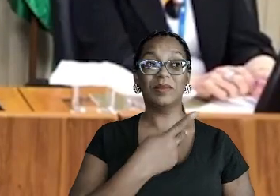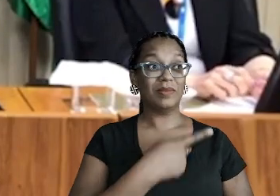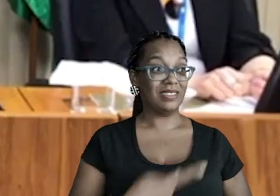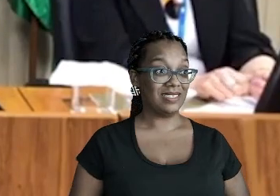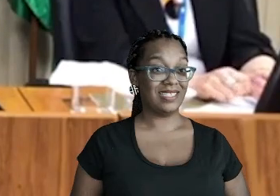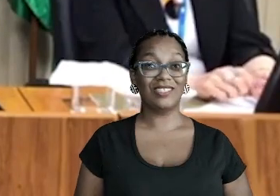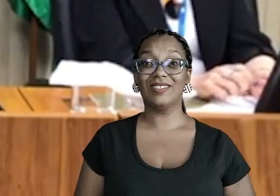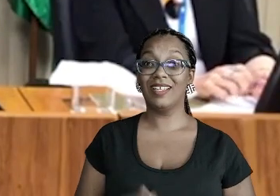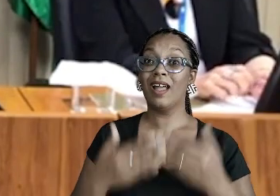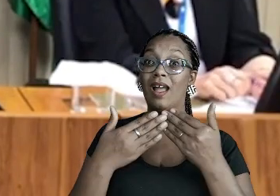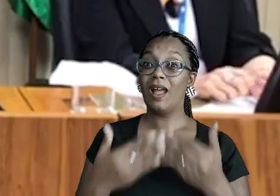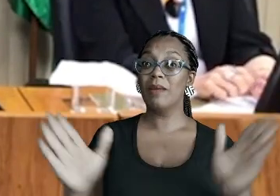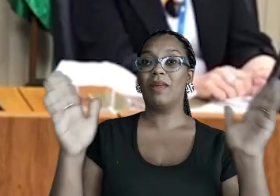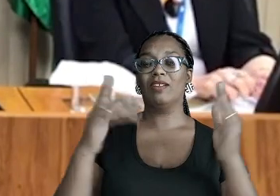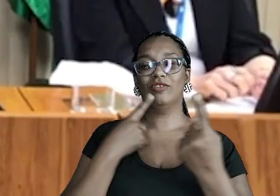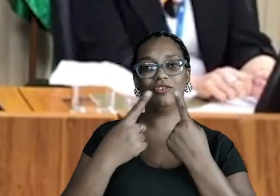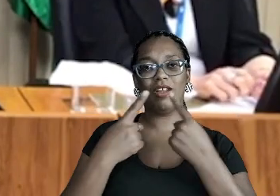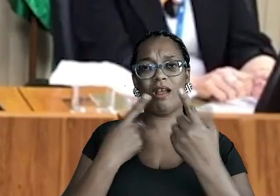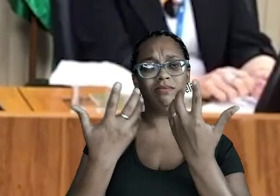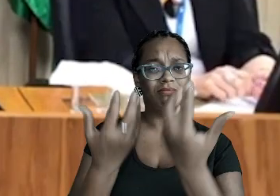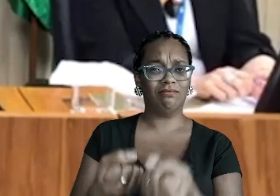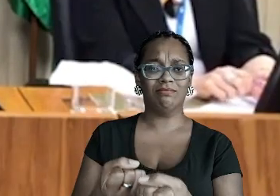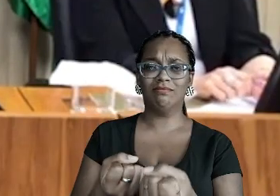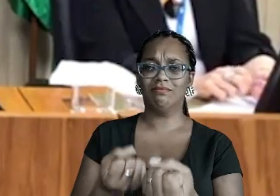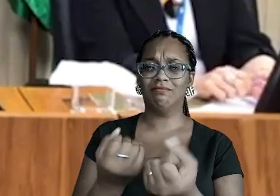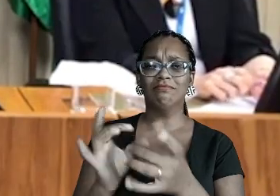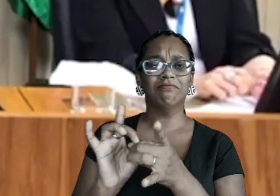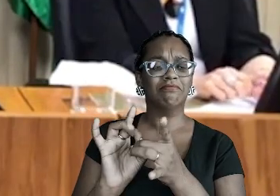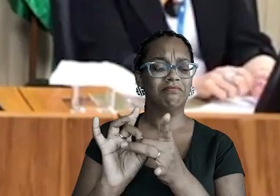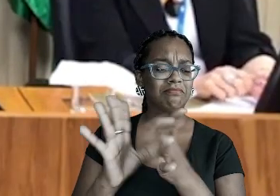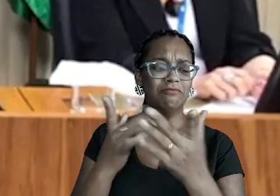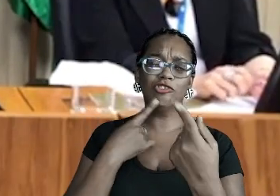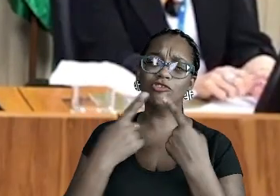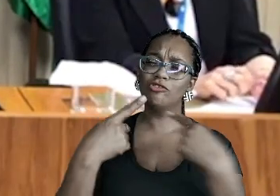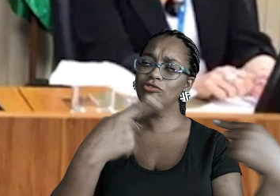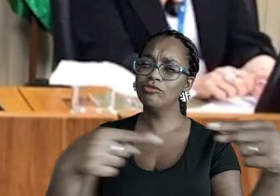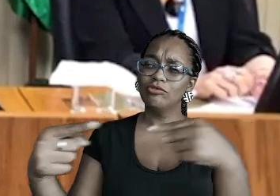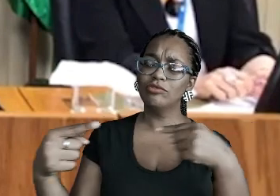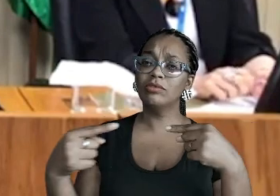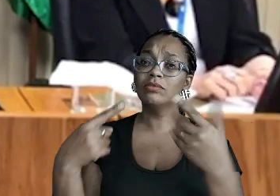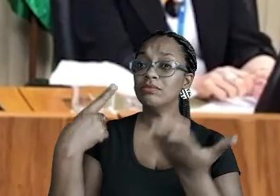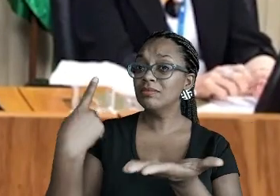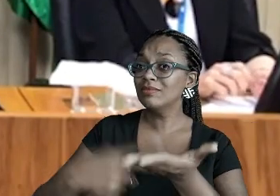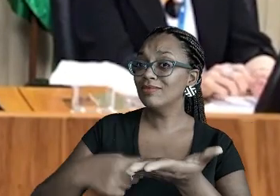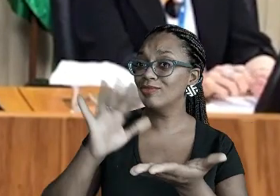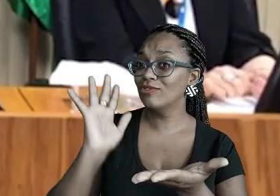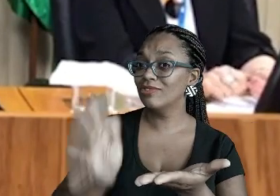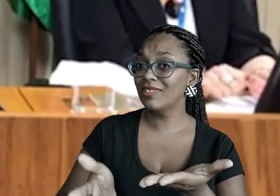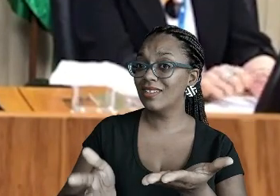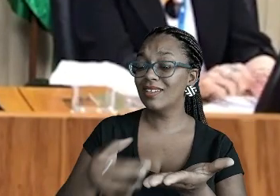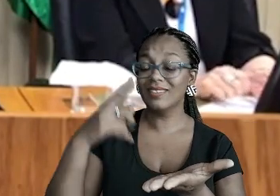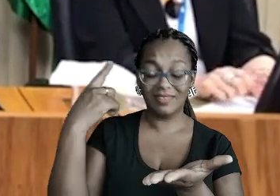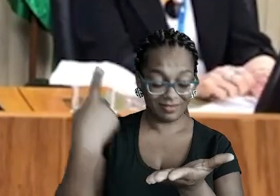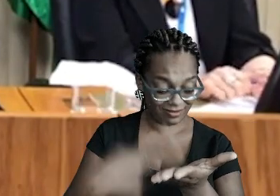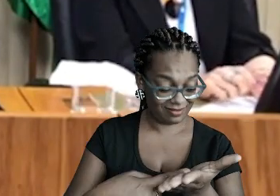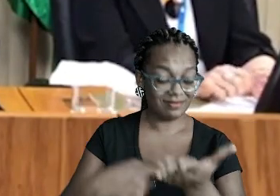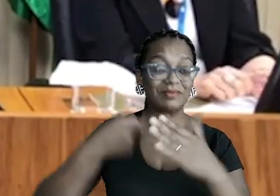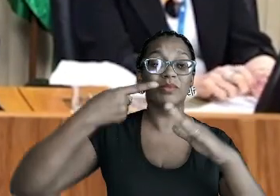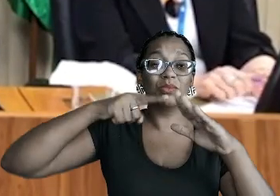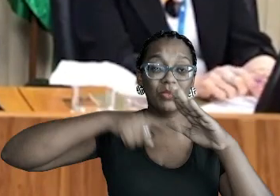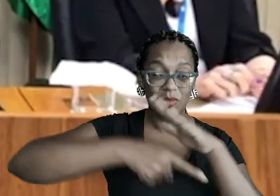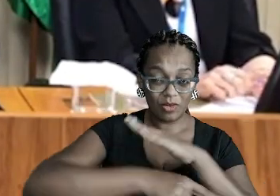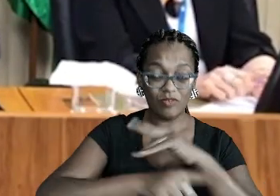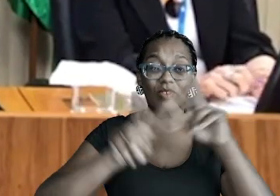Presidente Está aberta ao diabo né aberta a discutir e já fica um compromisso compromisso da gente